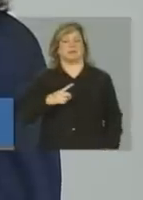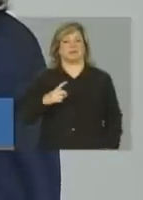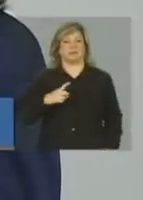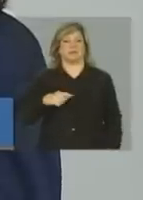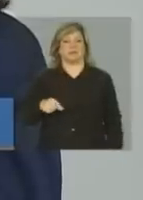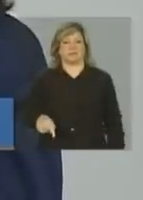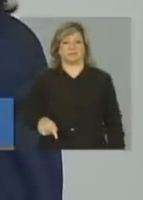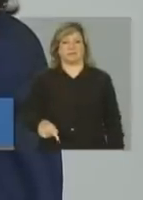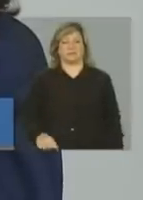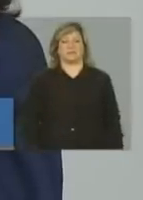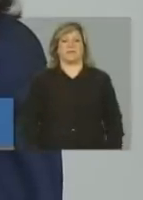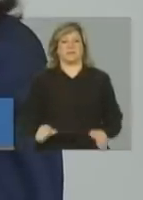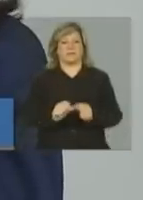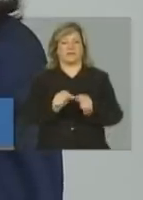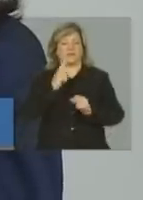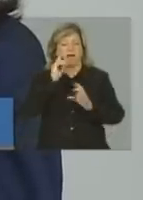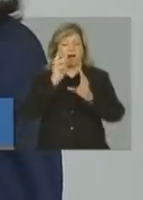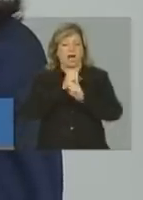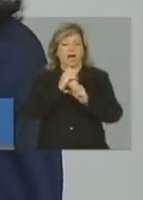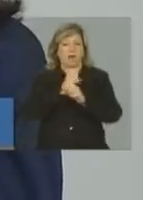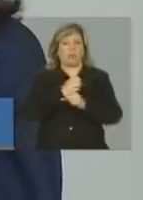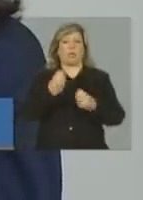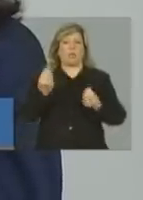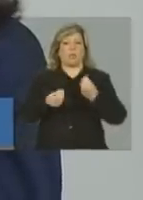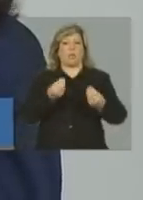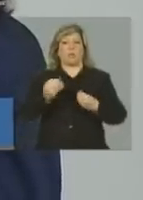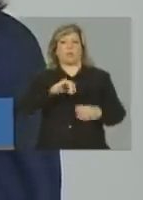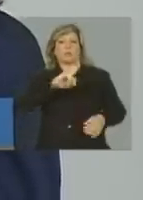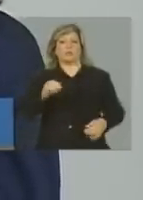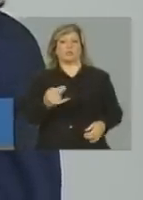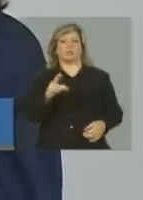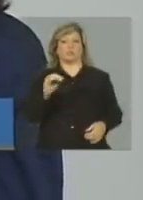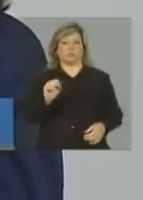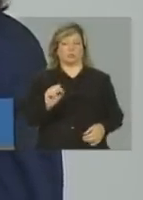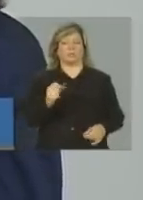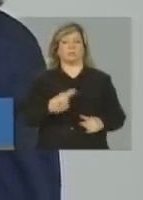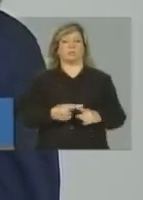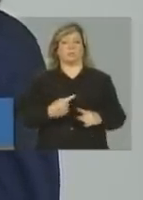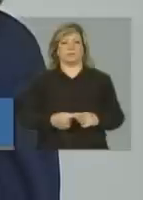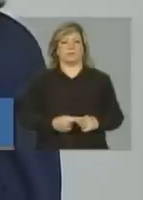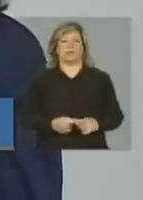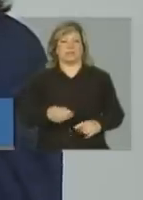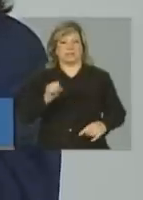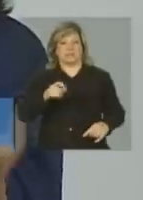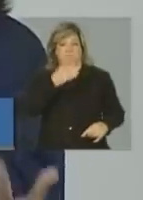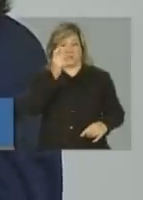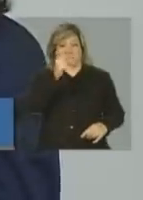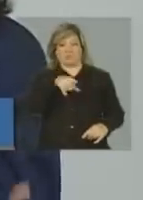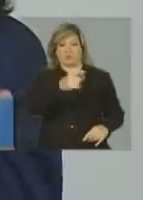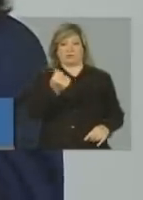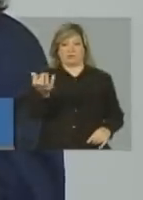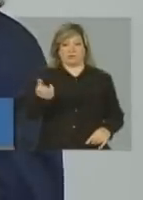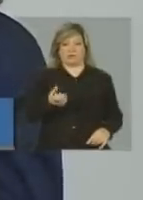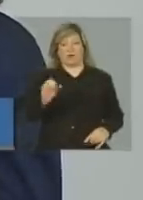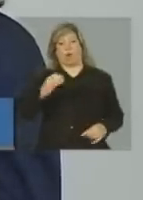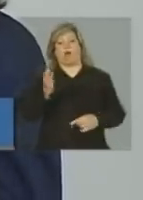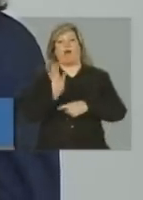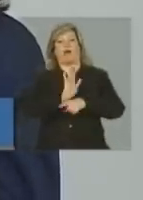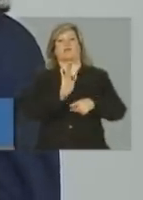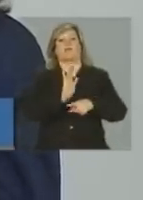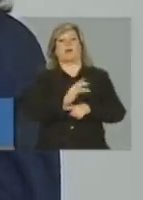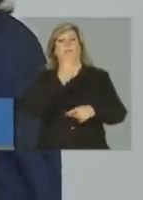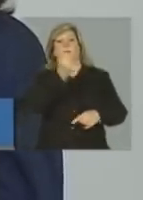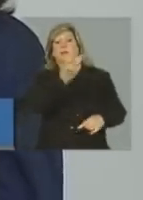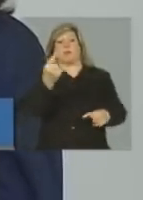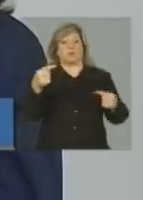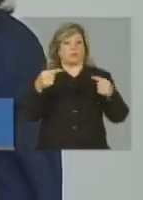Consumidor Amplo. E no caso de agente público, né, se tiver envolvimento, se ele tiver obtendo para si ou favorecendo um terceiro também que não